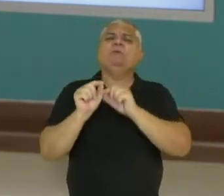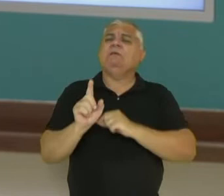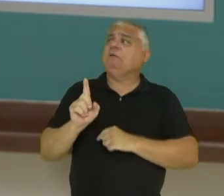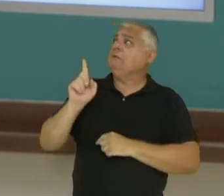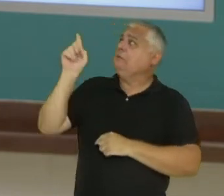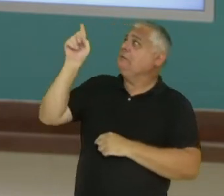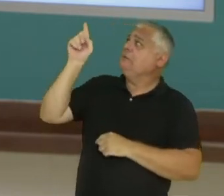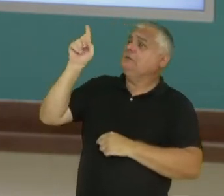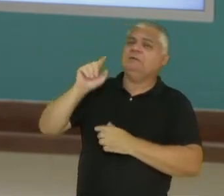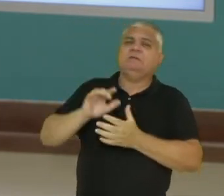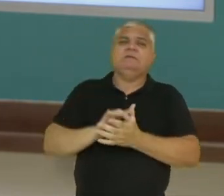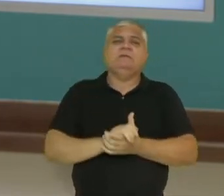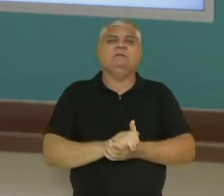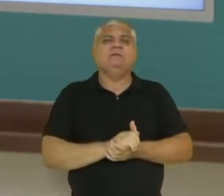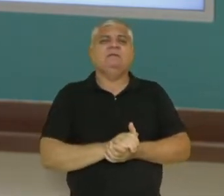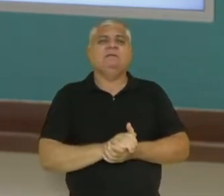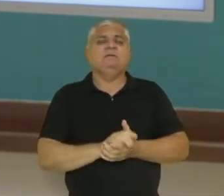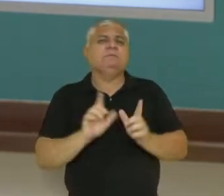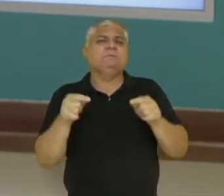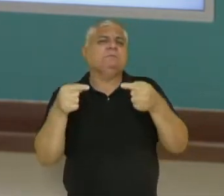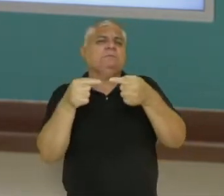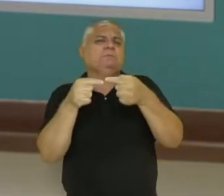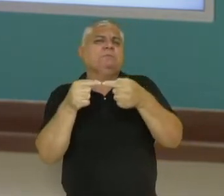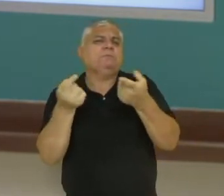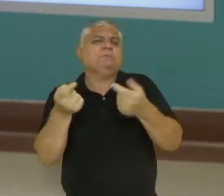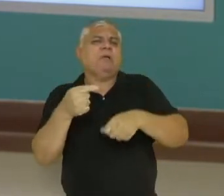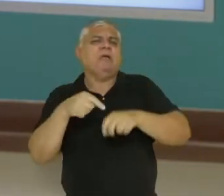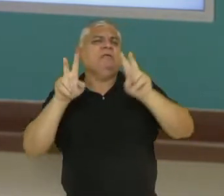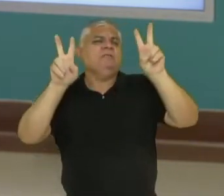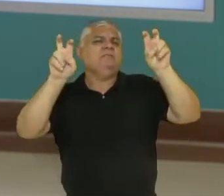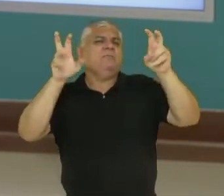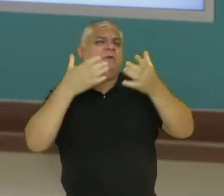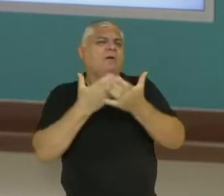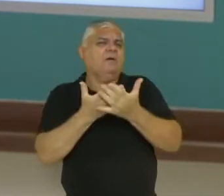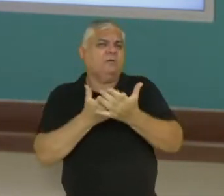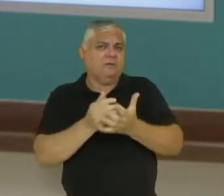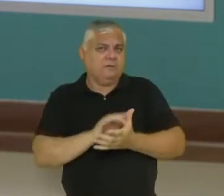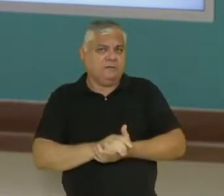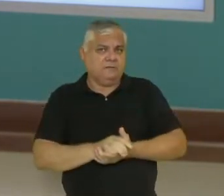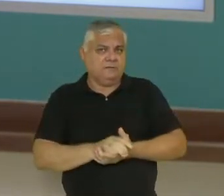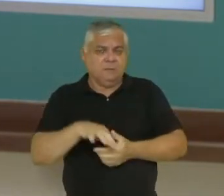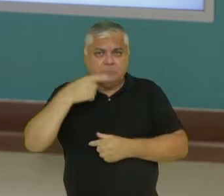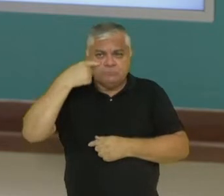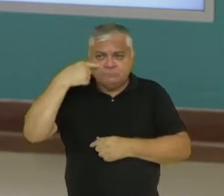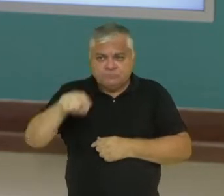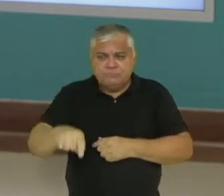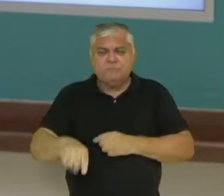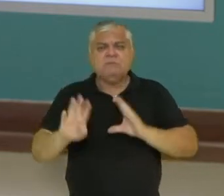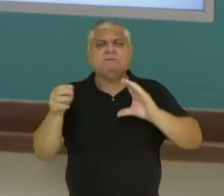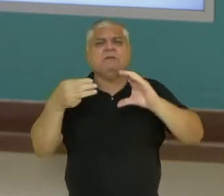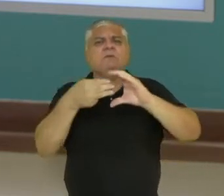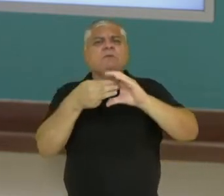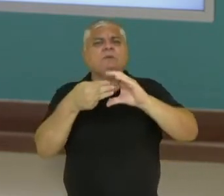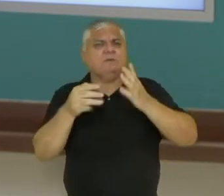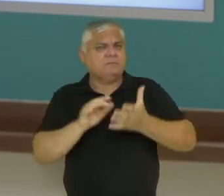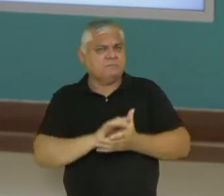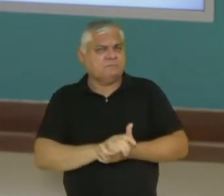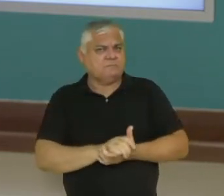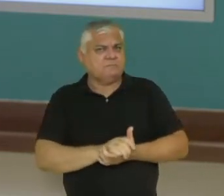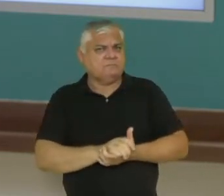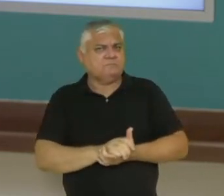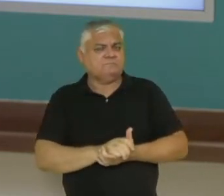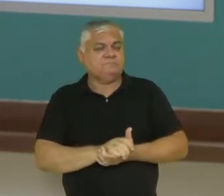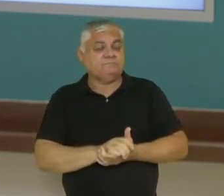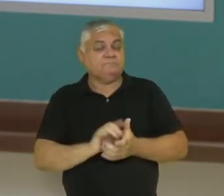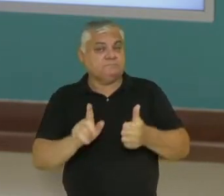imagem ela tem a ver com o tema desta aula, descoberta celular? Primeira coisa